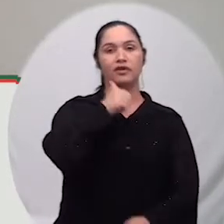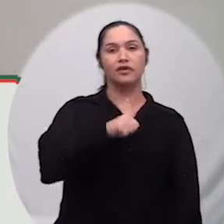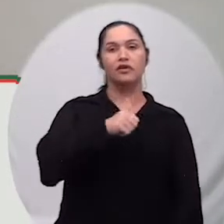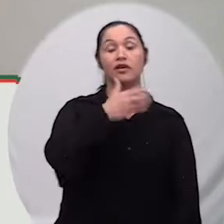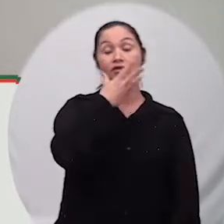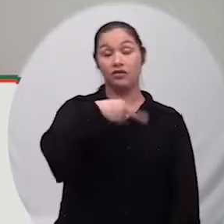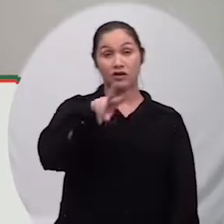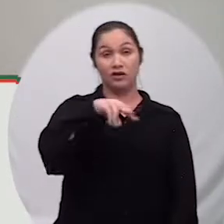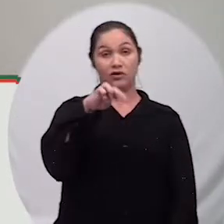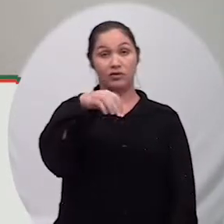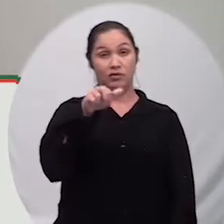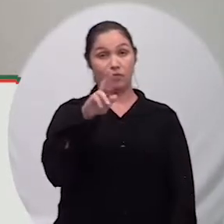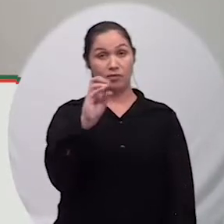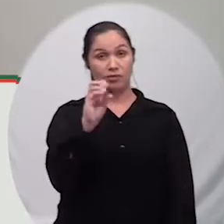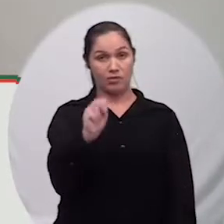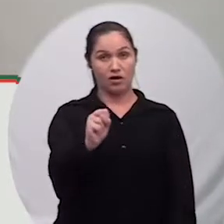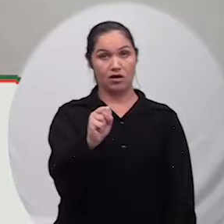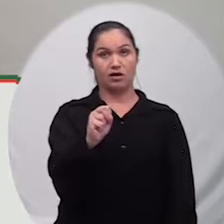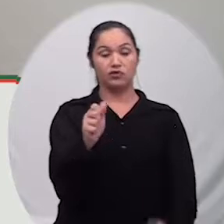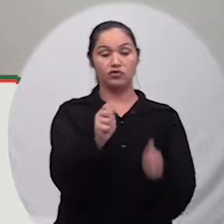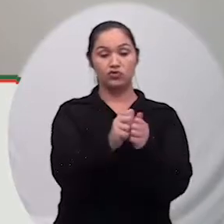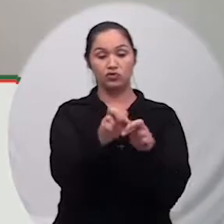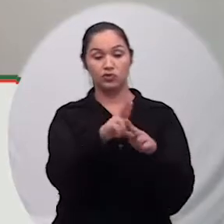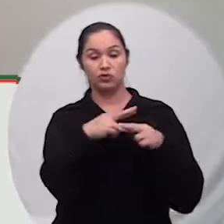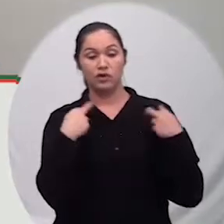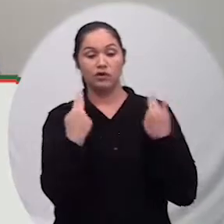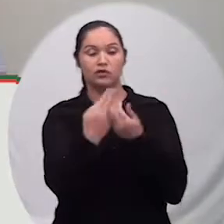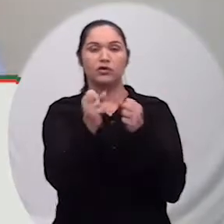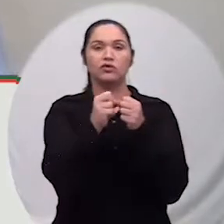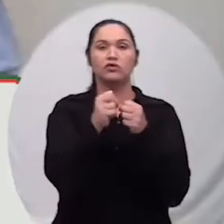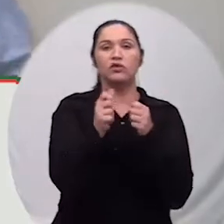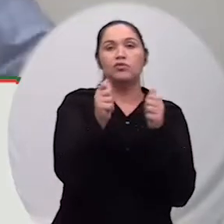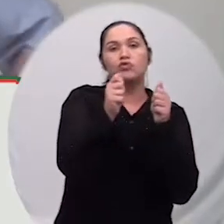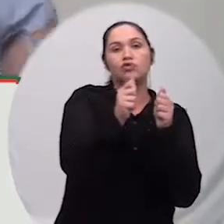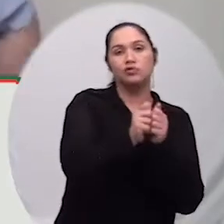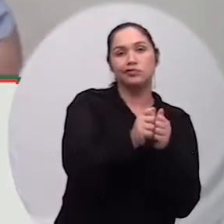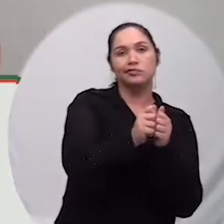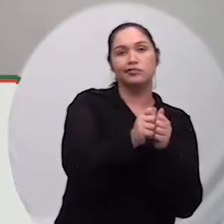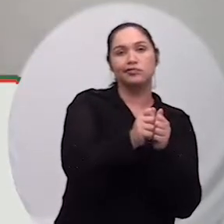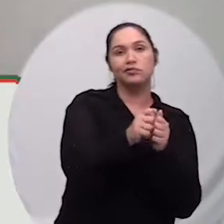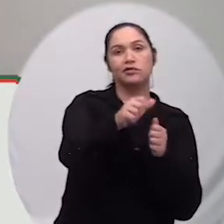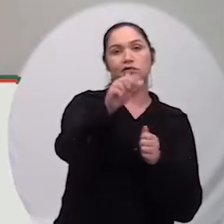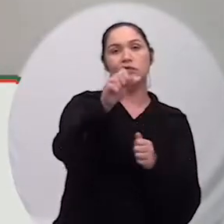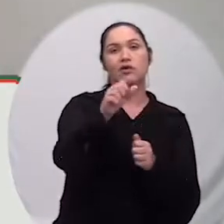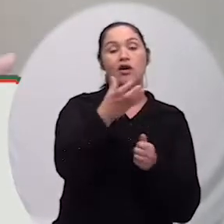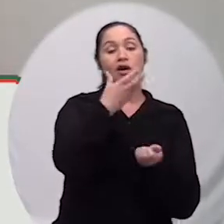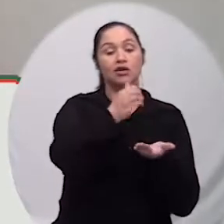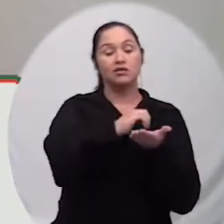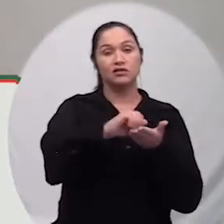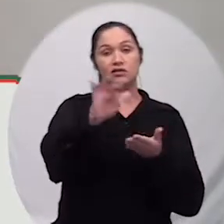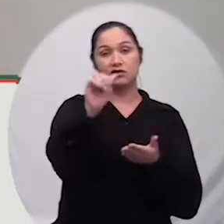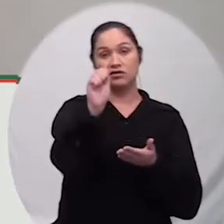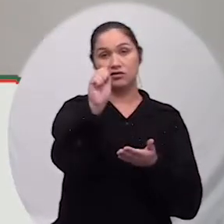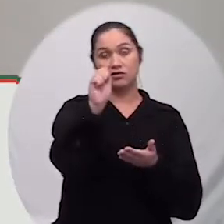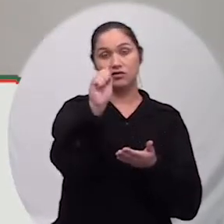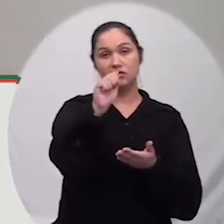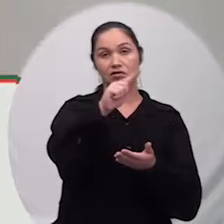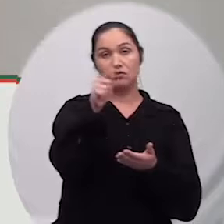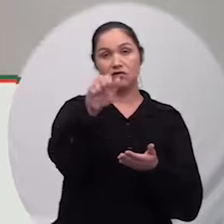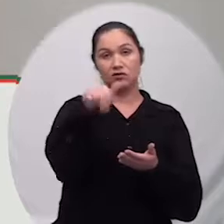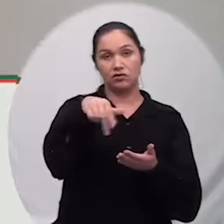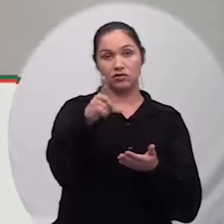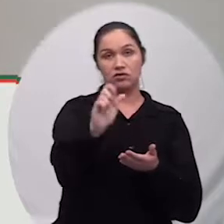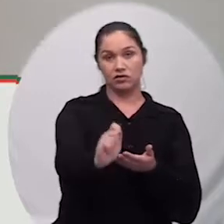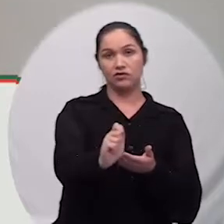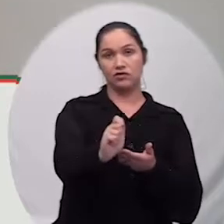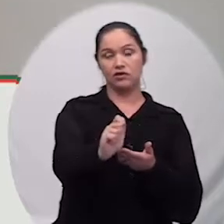para tentar, junto à Secretaria da Fazenda, Procuradoria do Município, imaginar o impacto que essa aprovação teria,